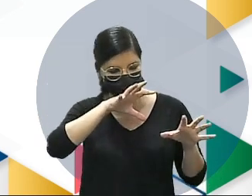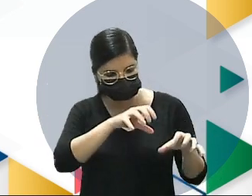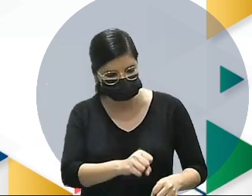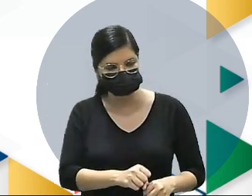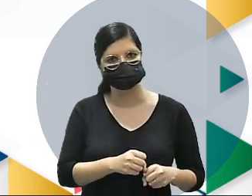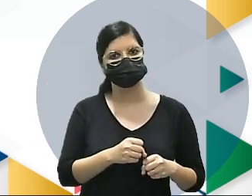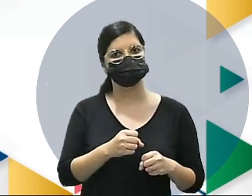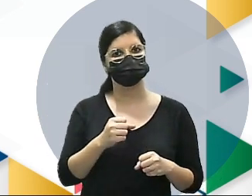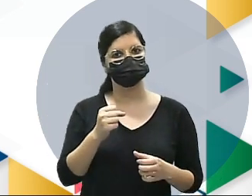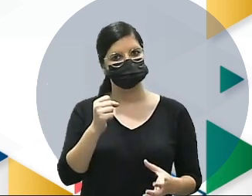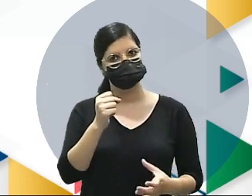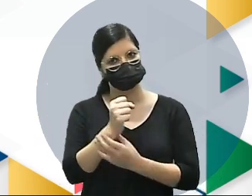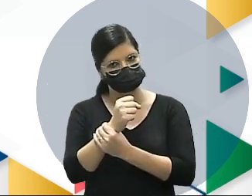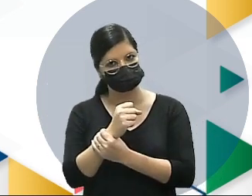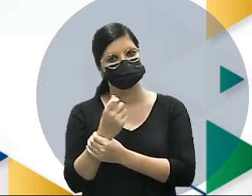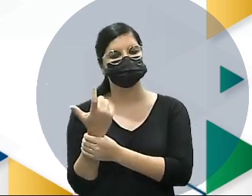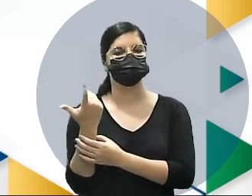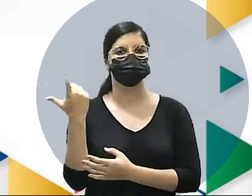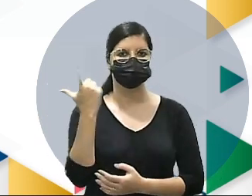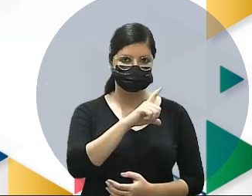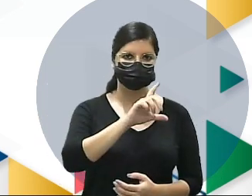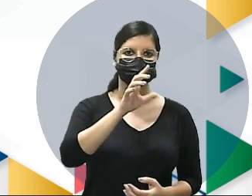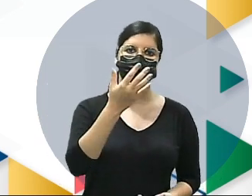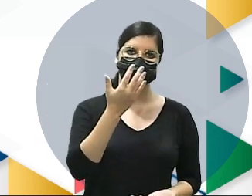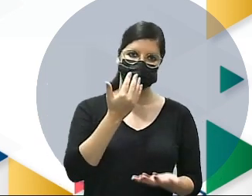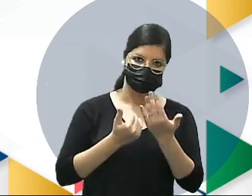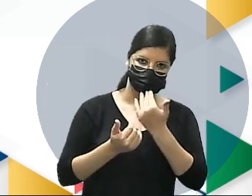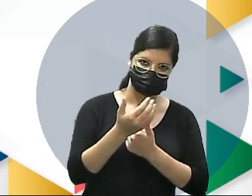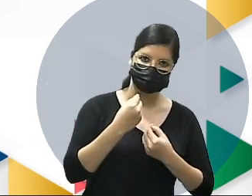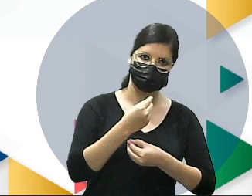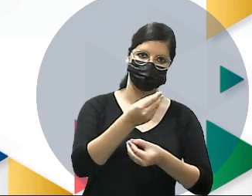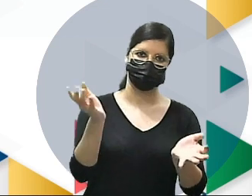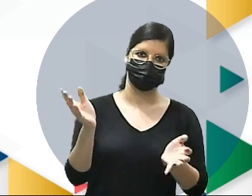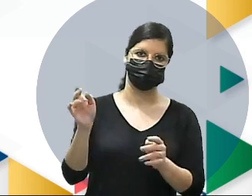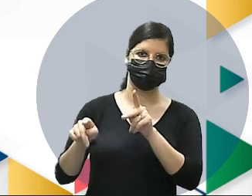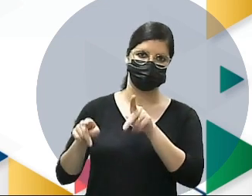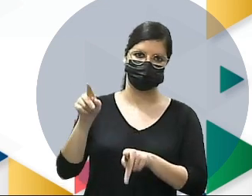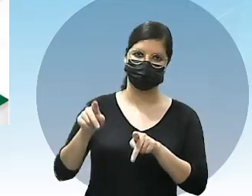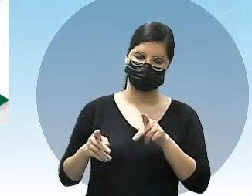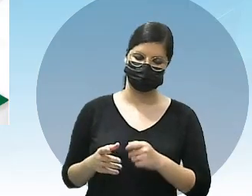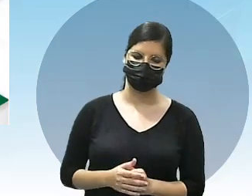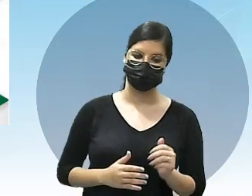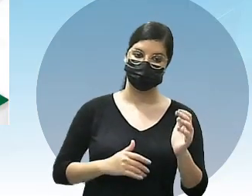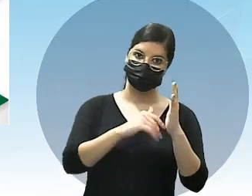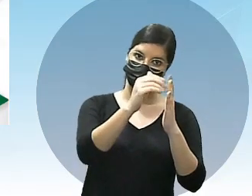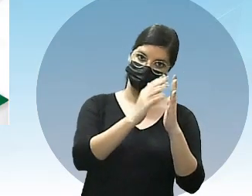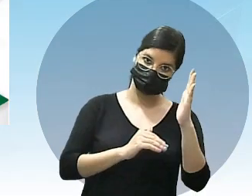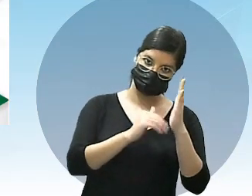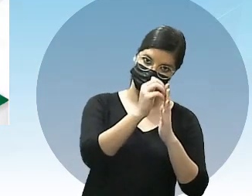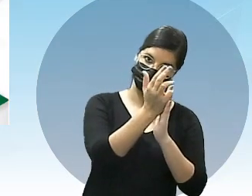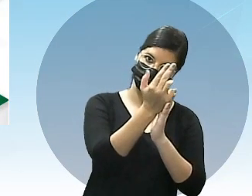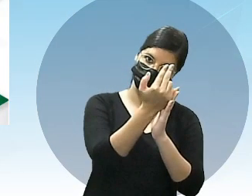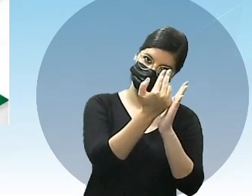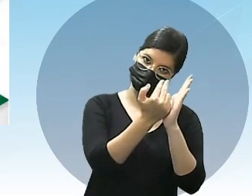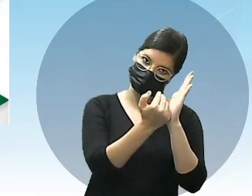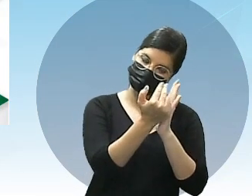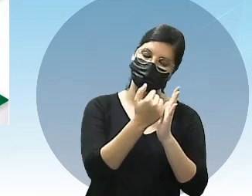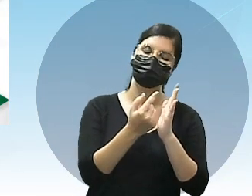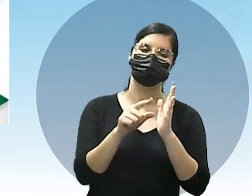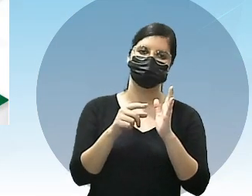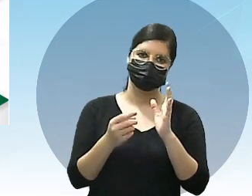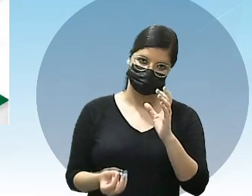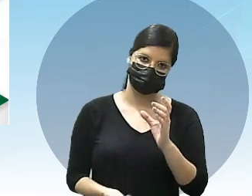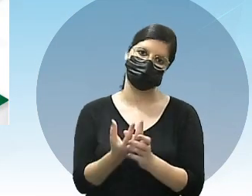que a caça fosse garantida né para que eles trouxessem o alimento para o povo dele né então tem tudo sugerem que as danças surgiram na pré-história